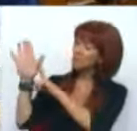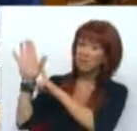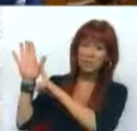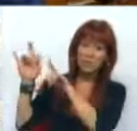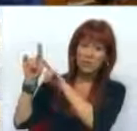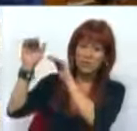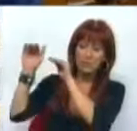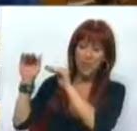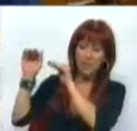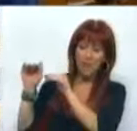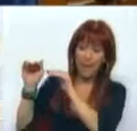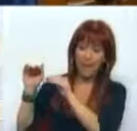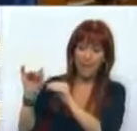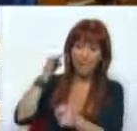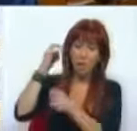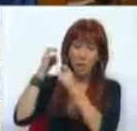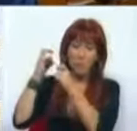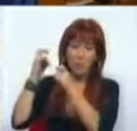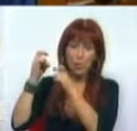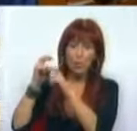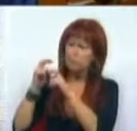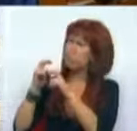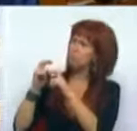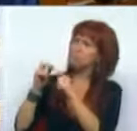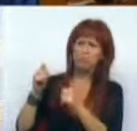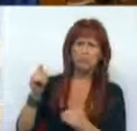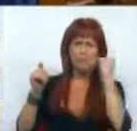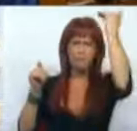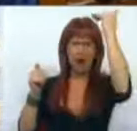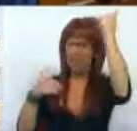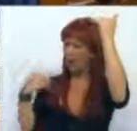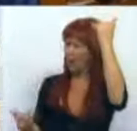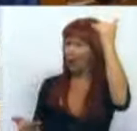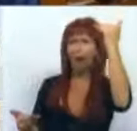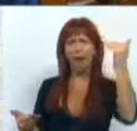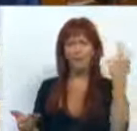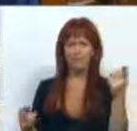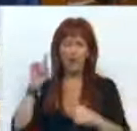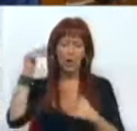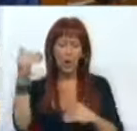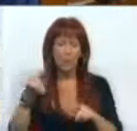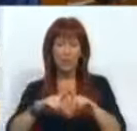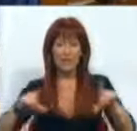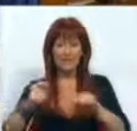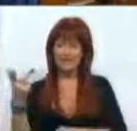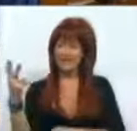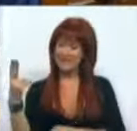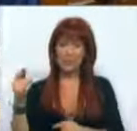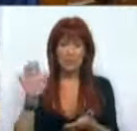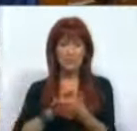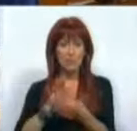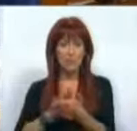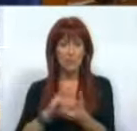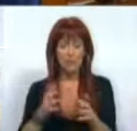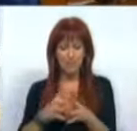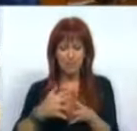vindo a ser mais baixos, a procura tem suplantado claramente a oferta e o prazo a que os bilhetes do Tesouro são emitidos tem